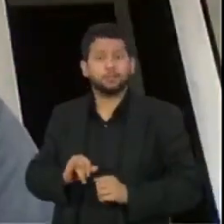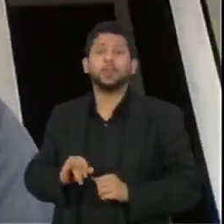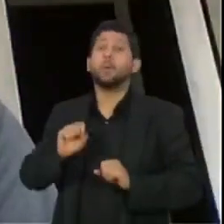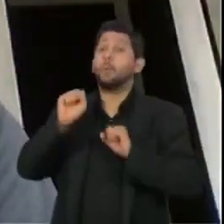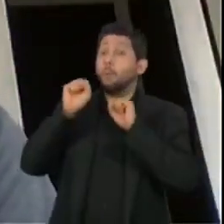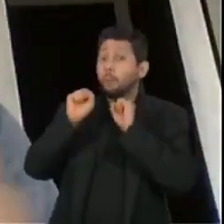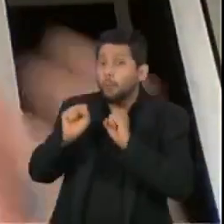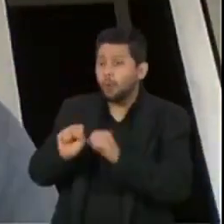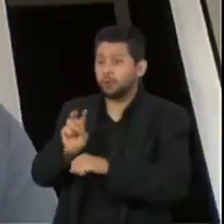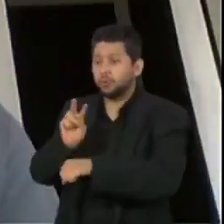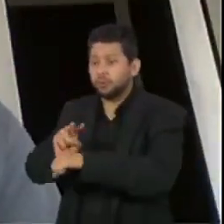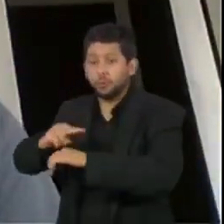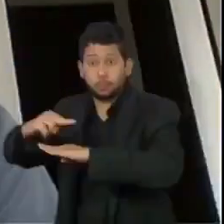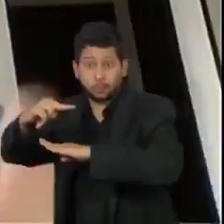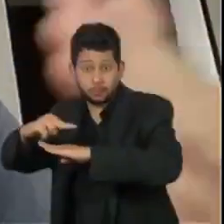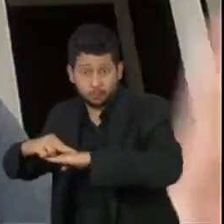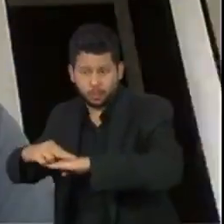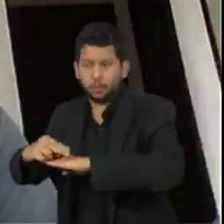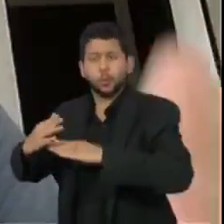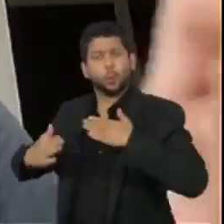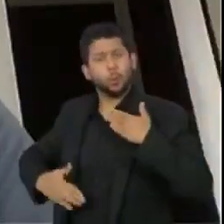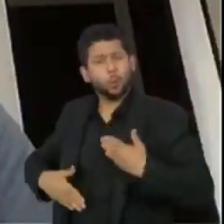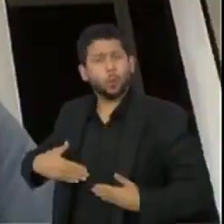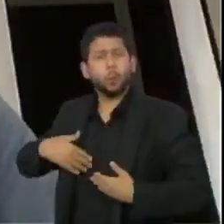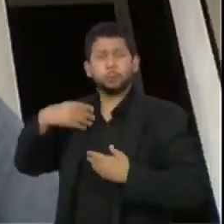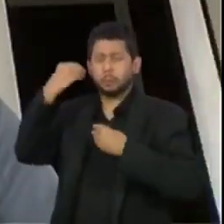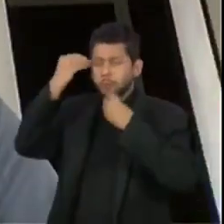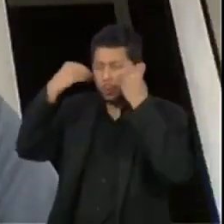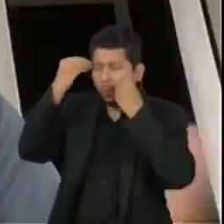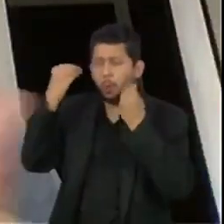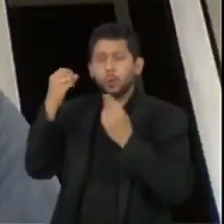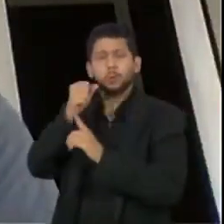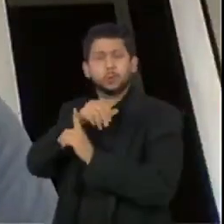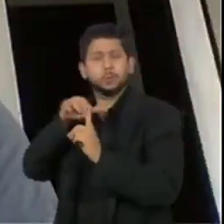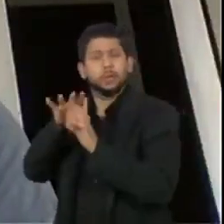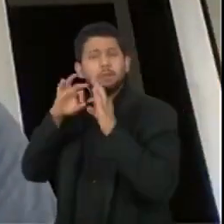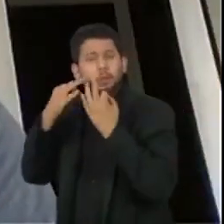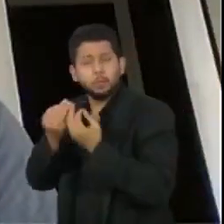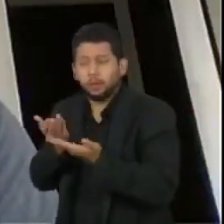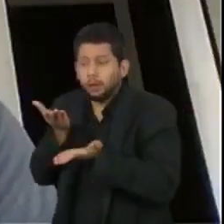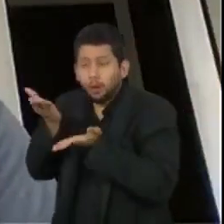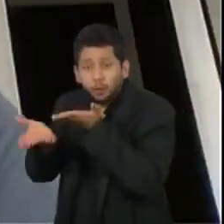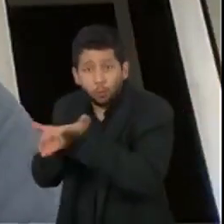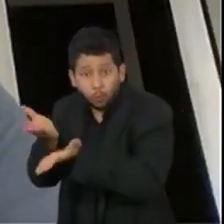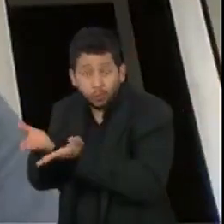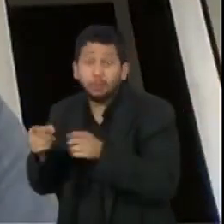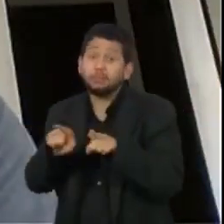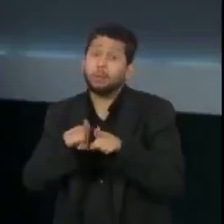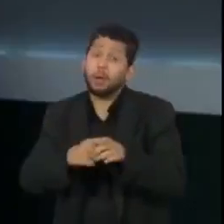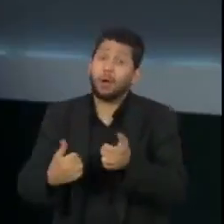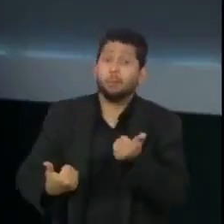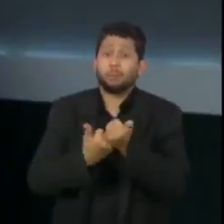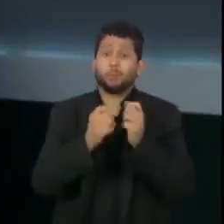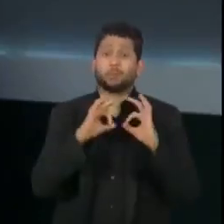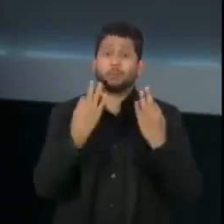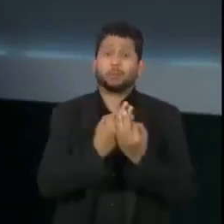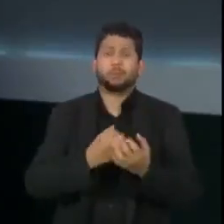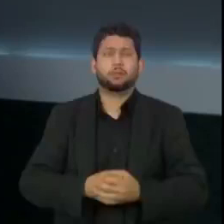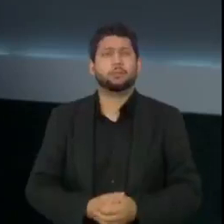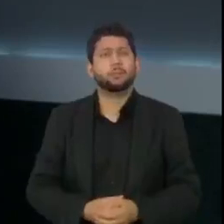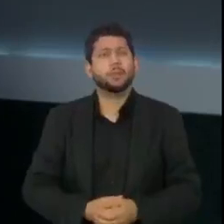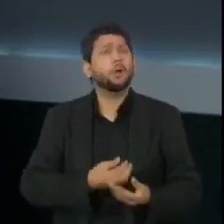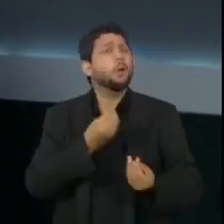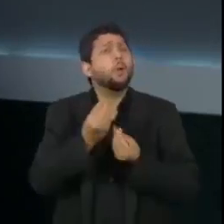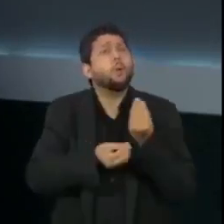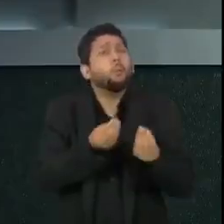o paciente, seja do sofrimento físico, psíquico, social e familiar, e também para os seus familiares. Quando é que eles devem